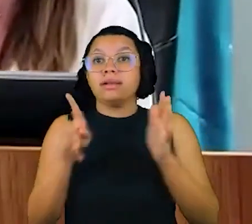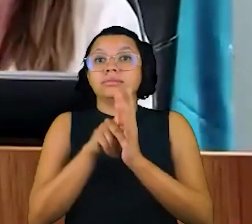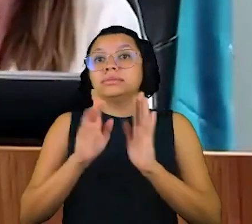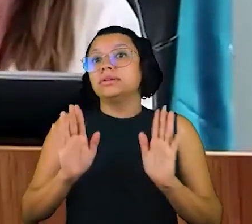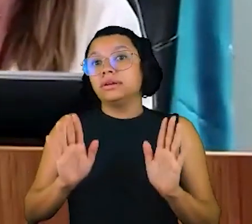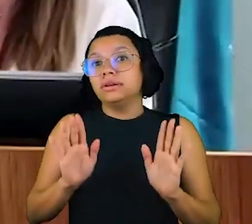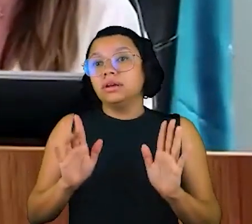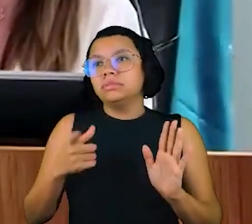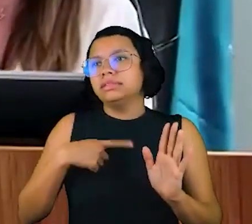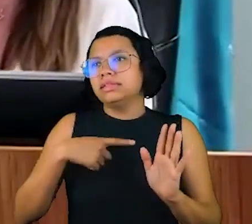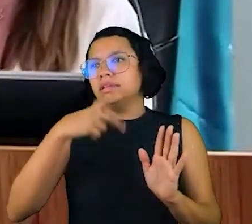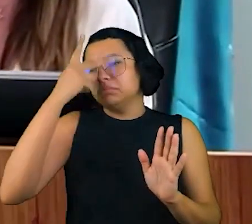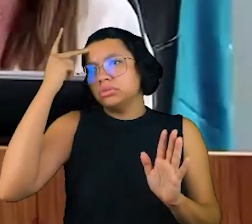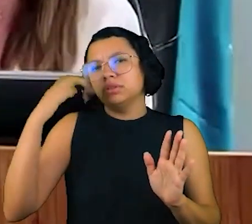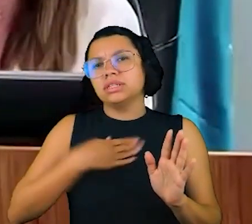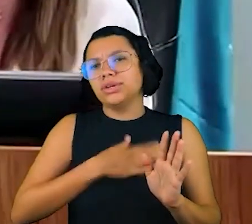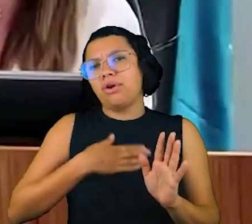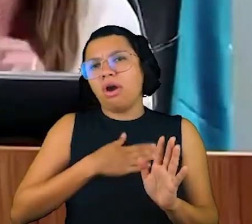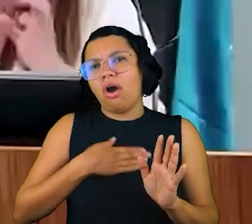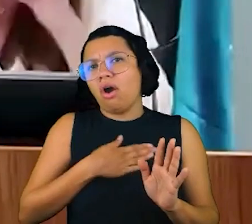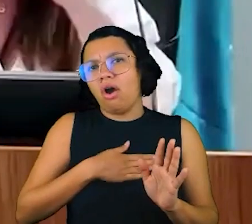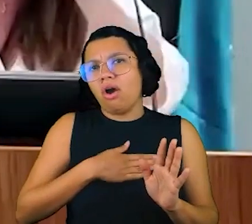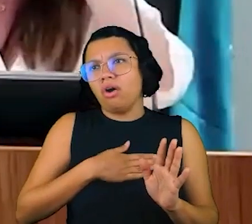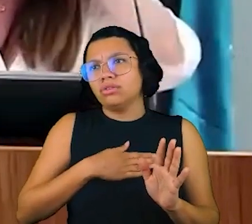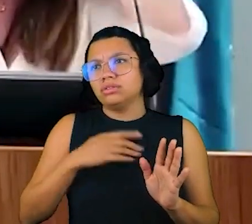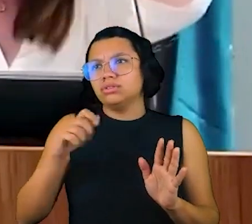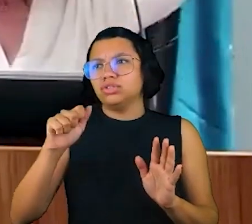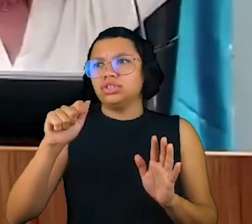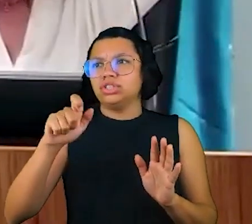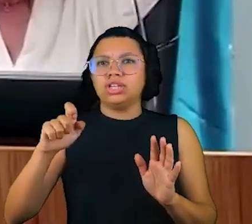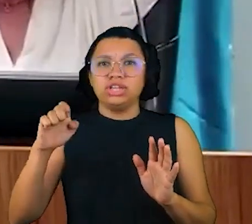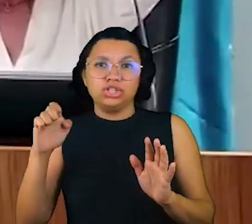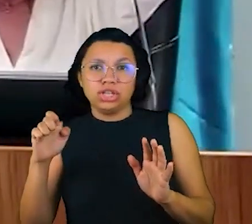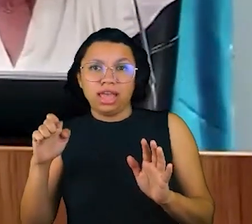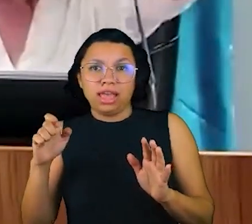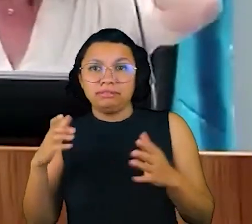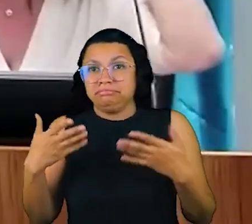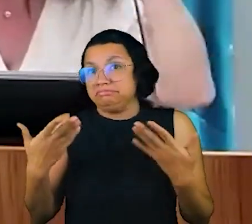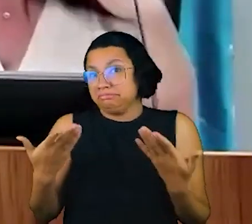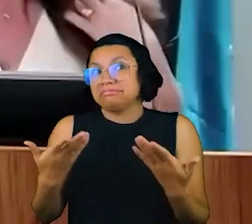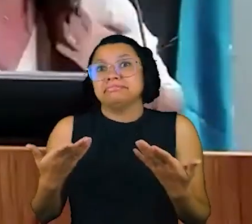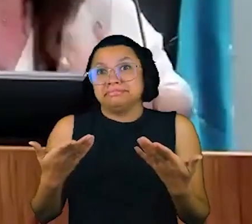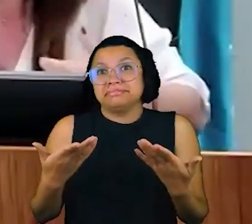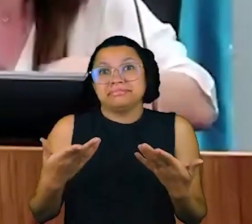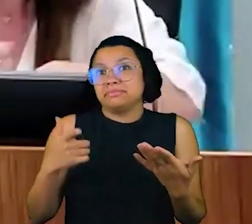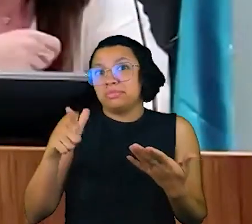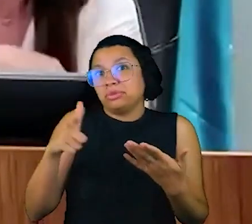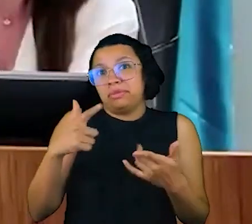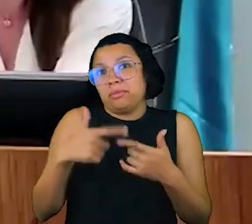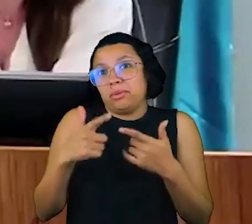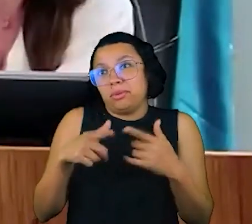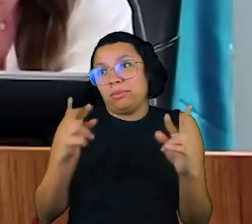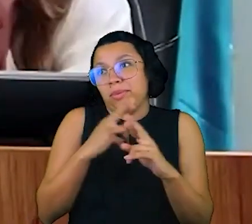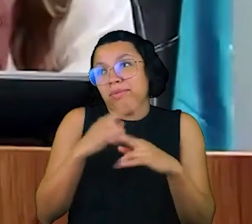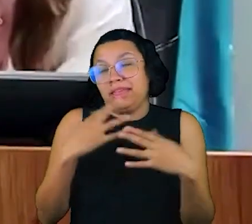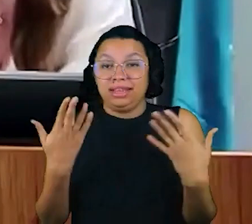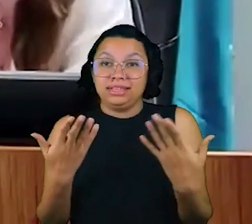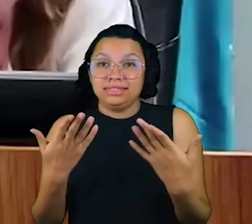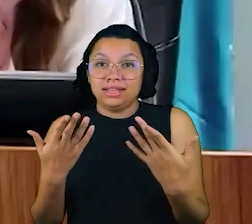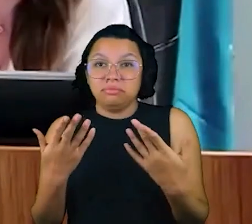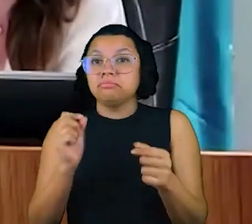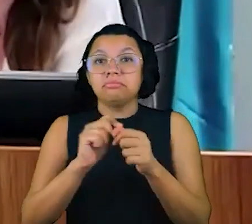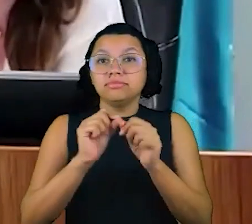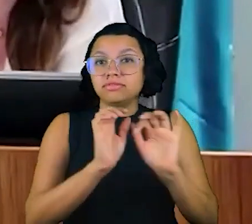própria, enfim. Bom, existem pessoas que gostam de axé, né? Enfim, não existe problema